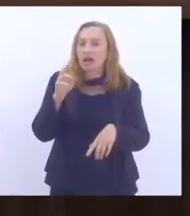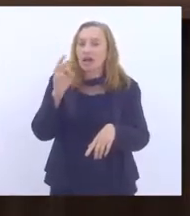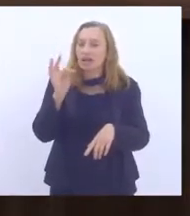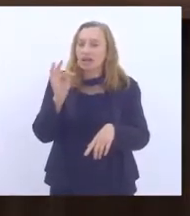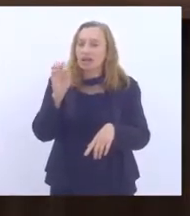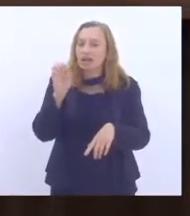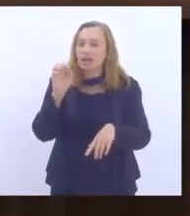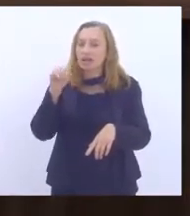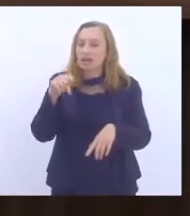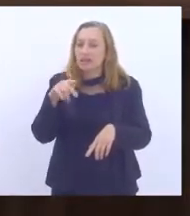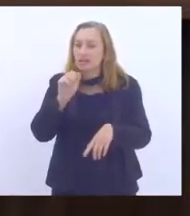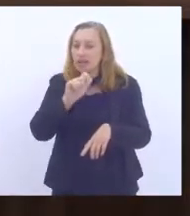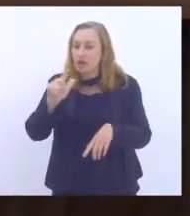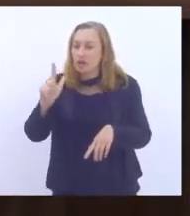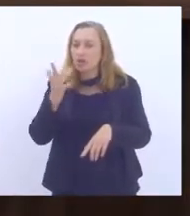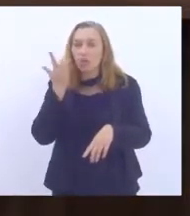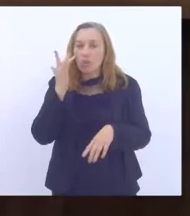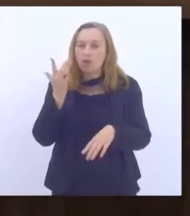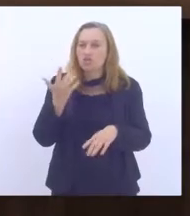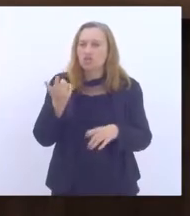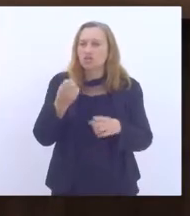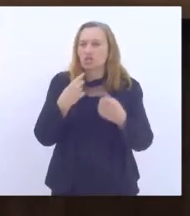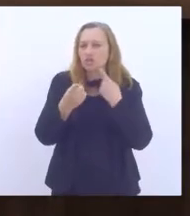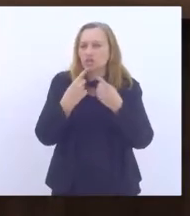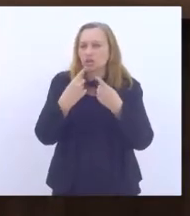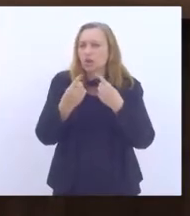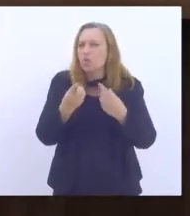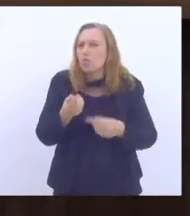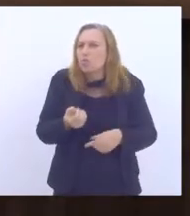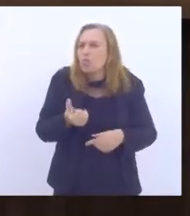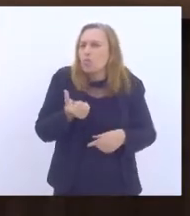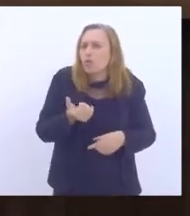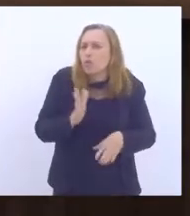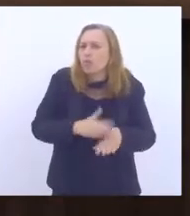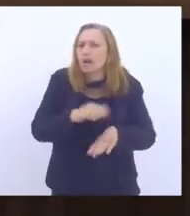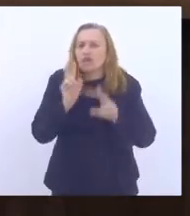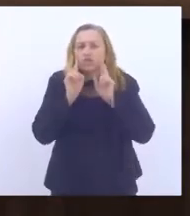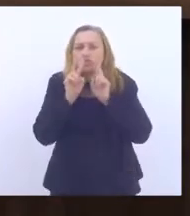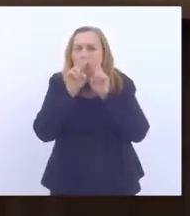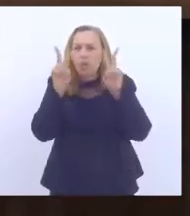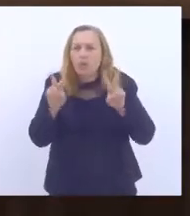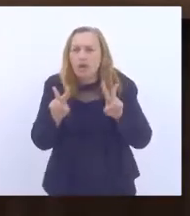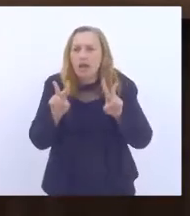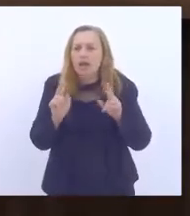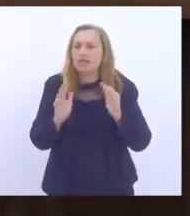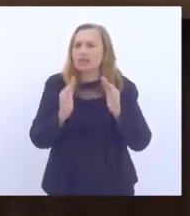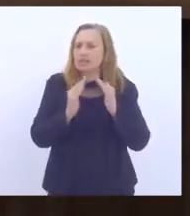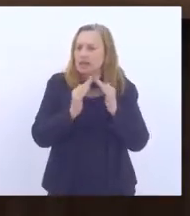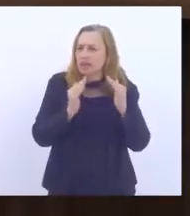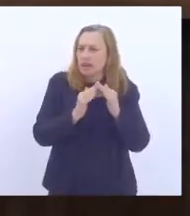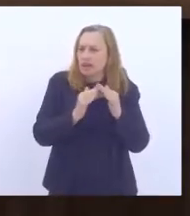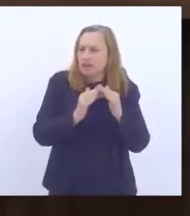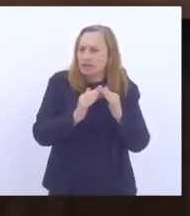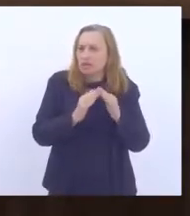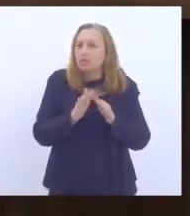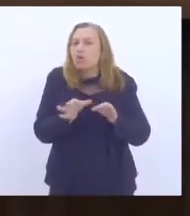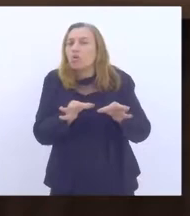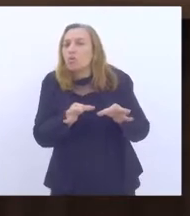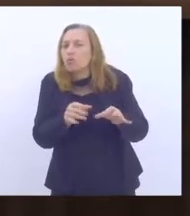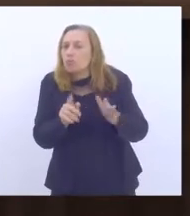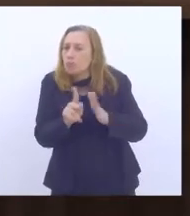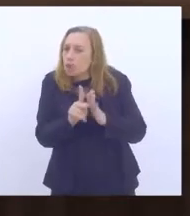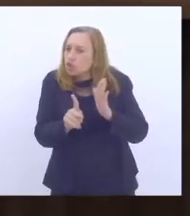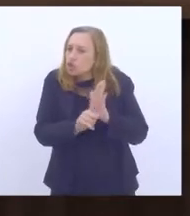acho que esse debate carece um pouco mais de um olhar aplicado desta casa diante de um projeto